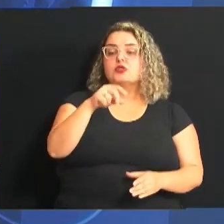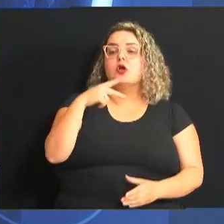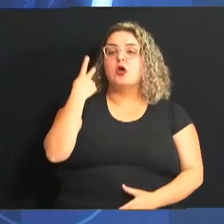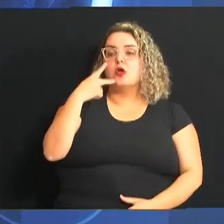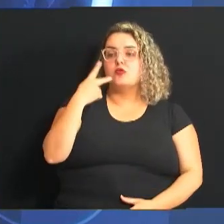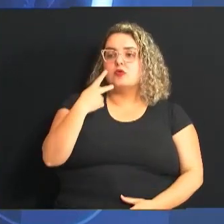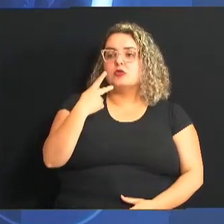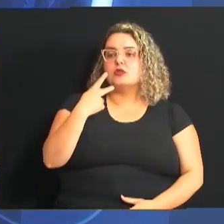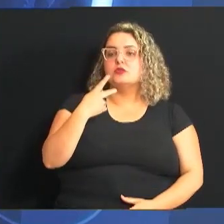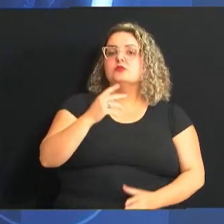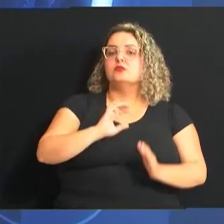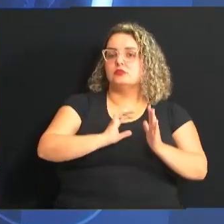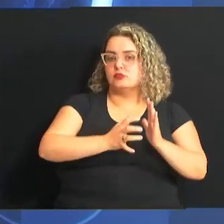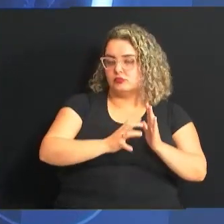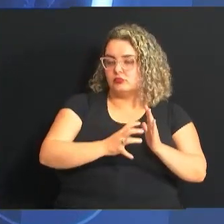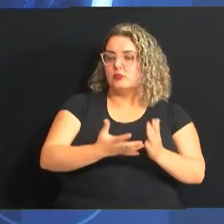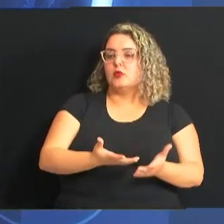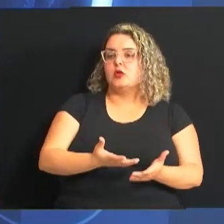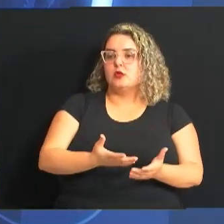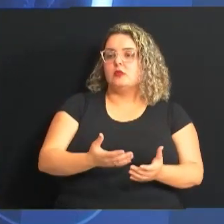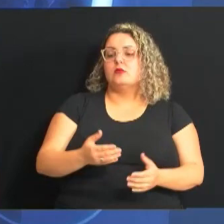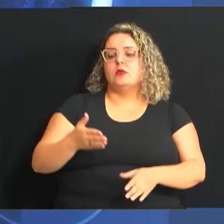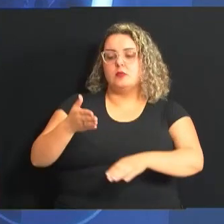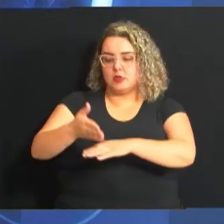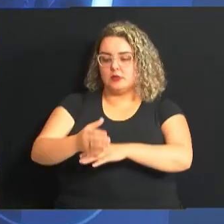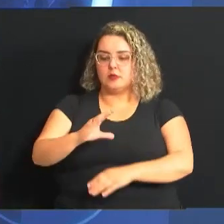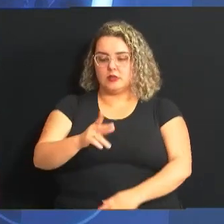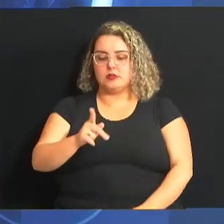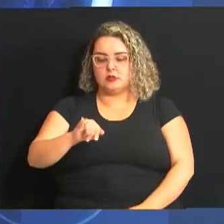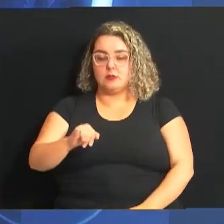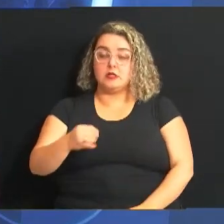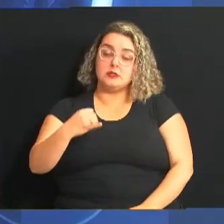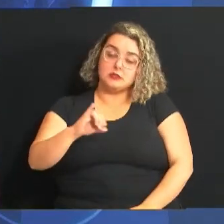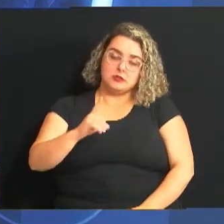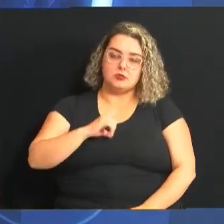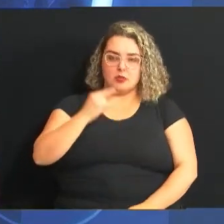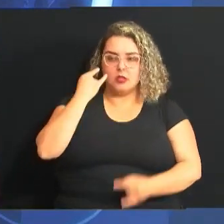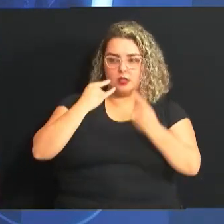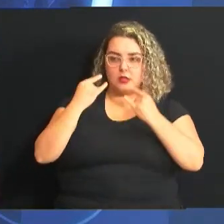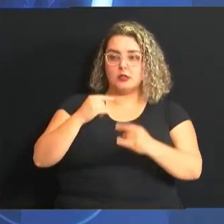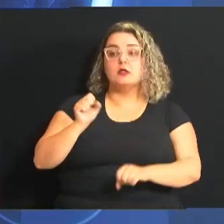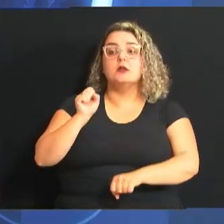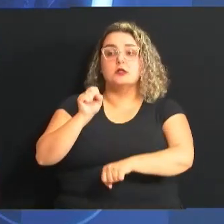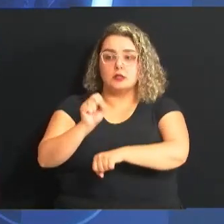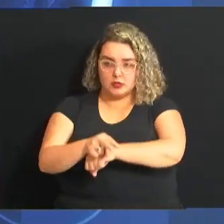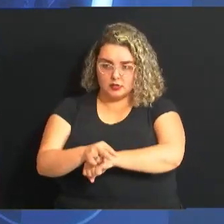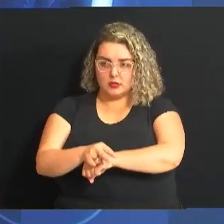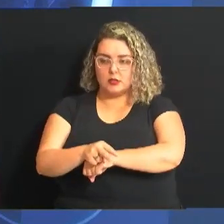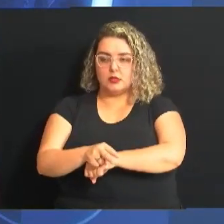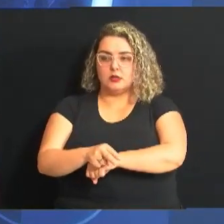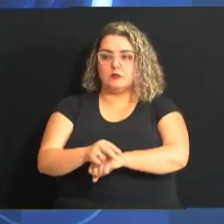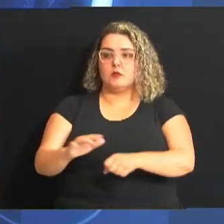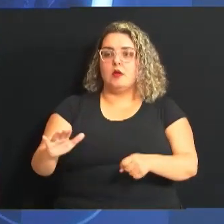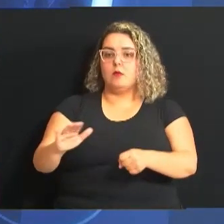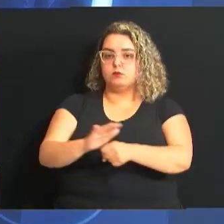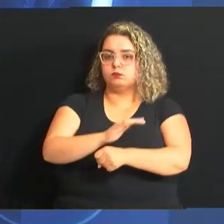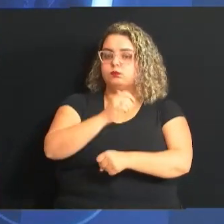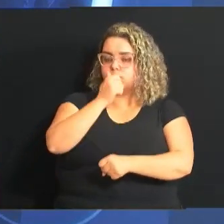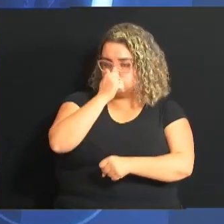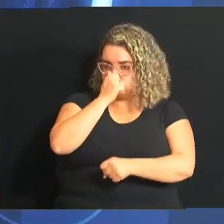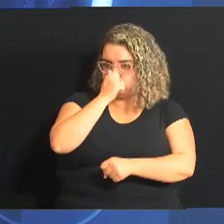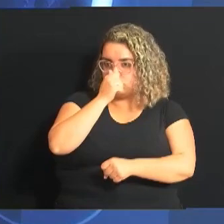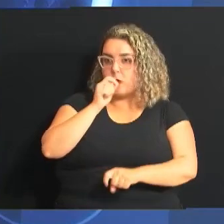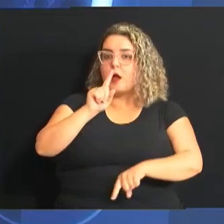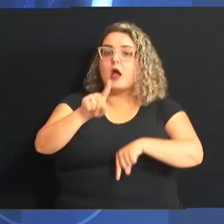partido que vai participar da CPI, caso tenha interesse. E essa vaga estará preenchida e as demais vão